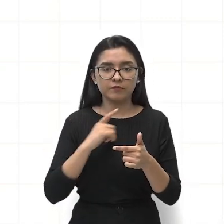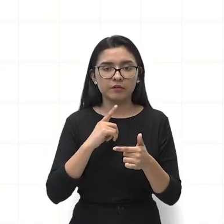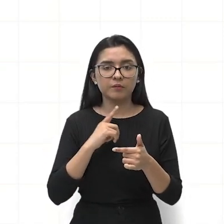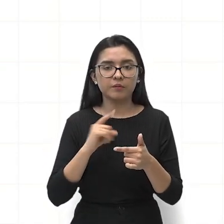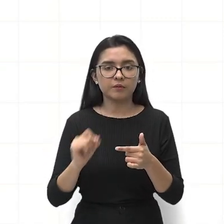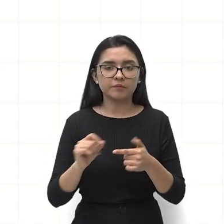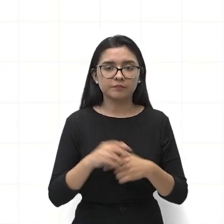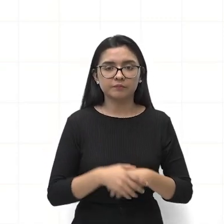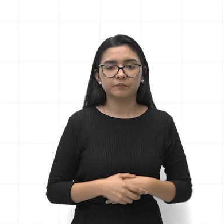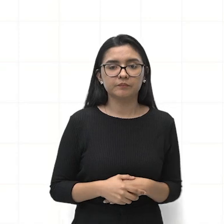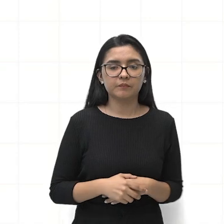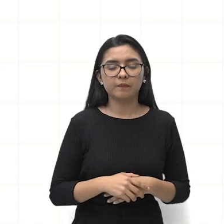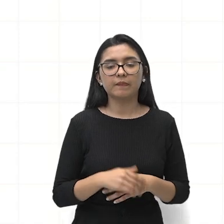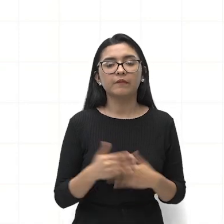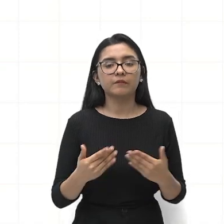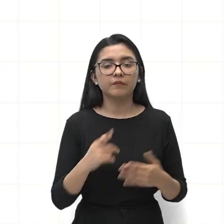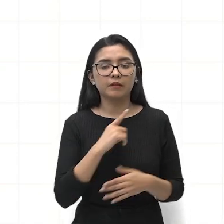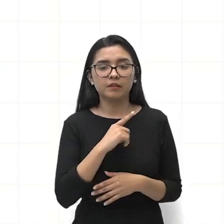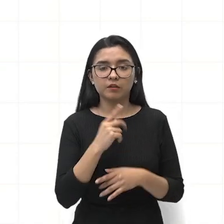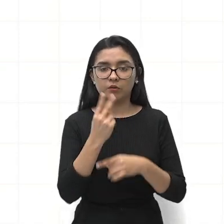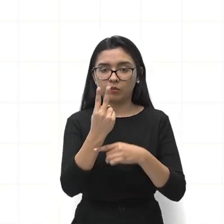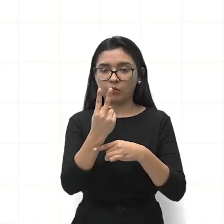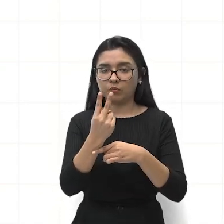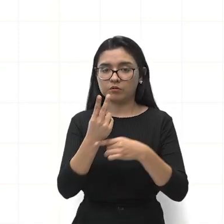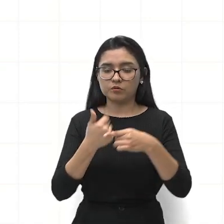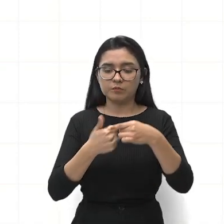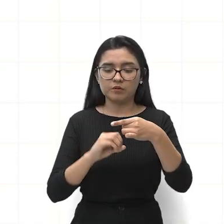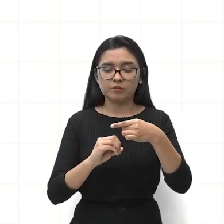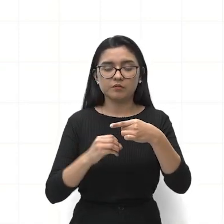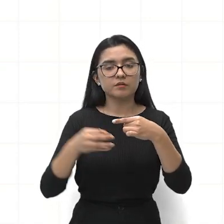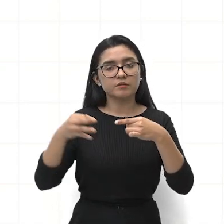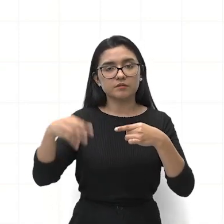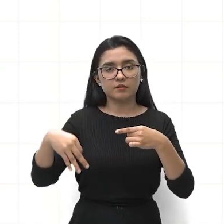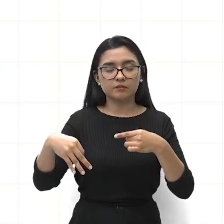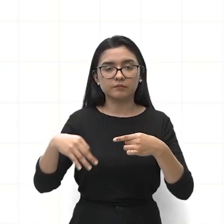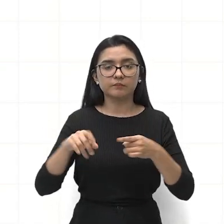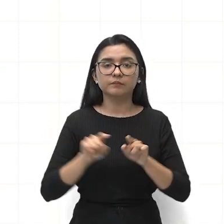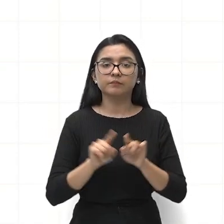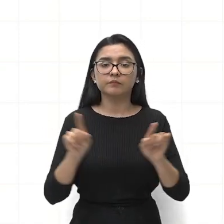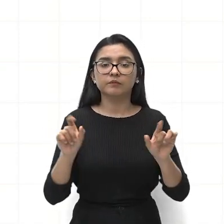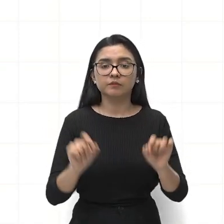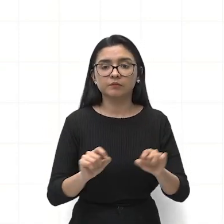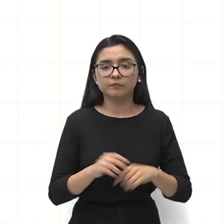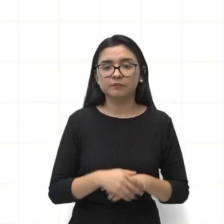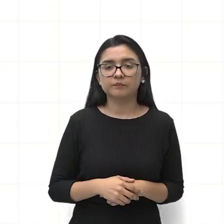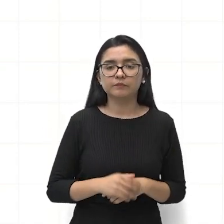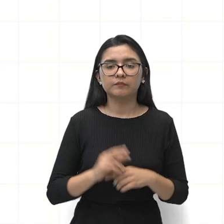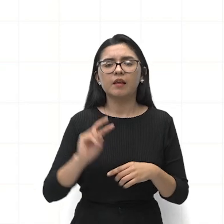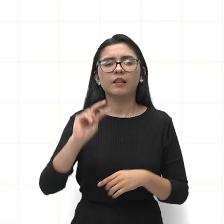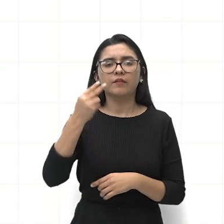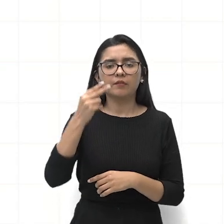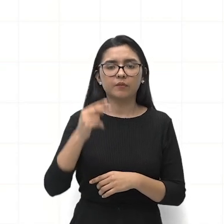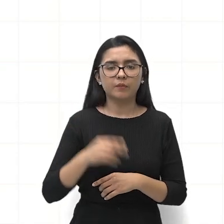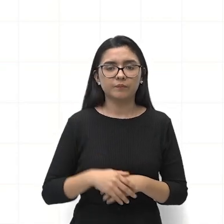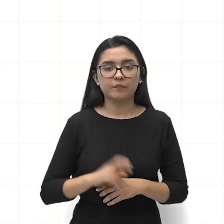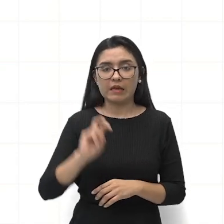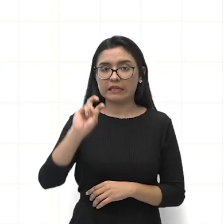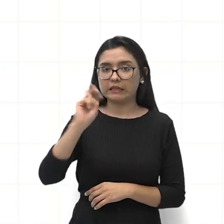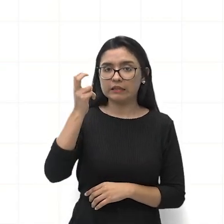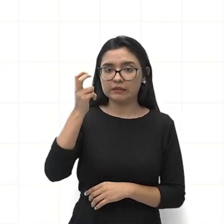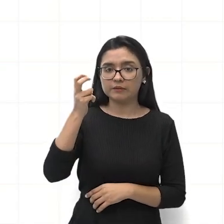quê? 2 sobre 10. Correto? Só que isso daqui está elevado a quanto? A